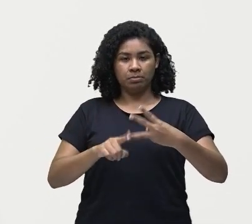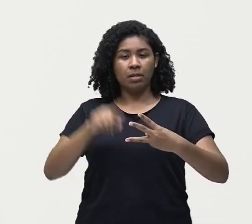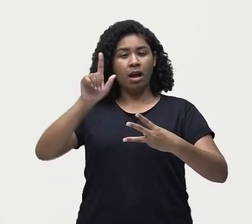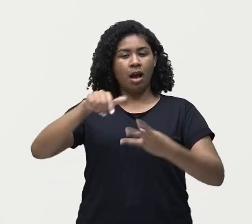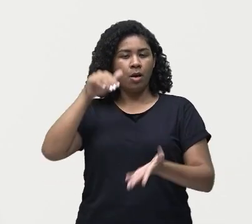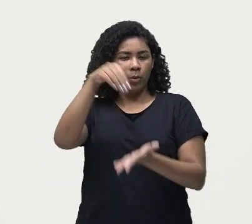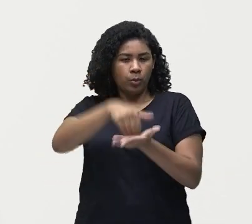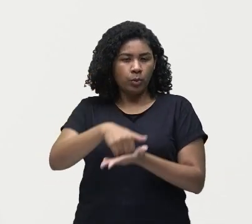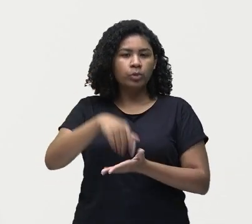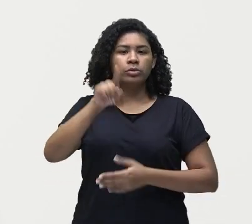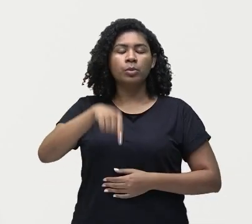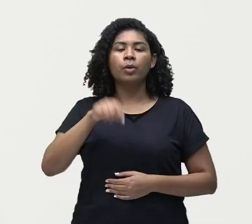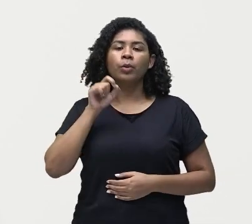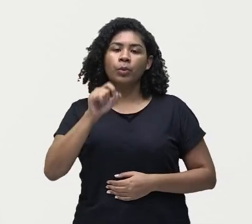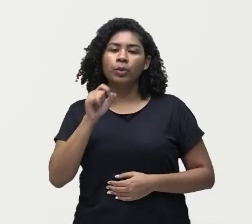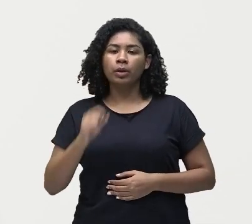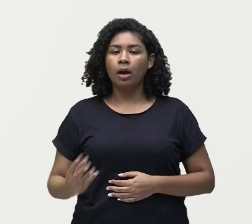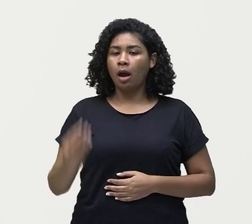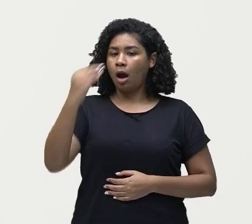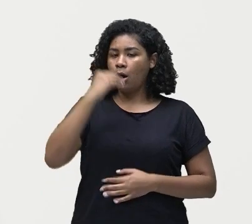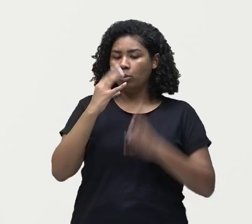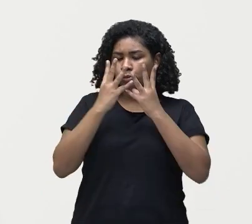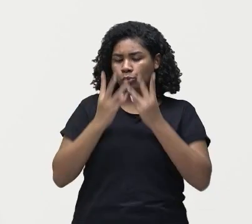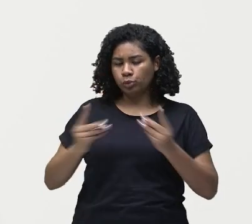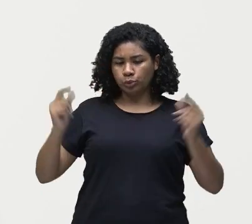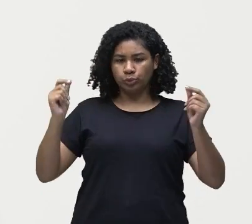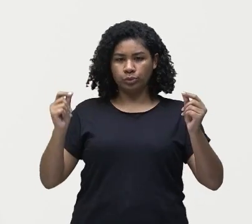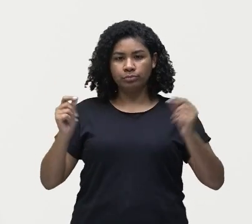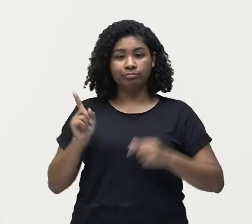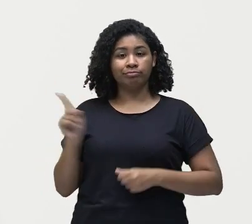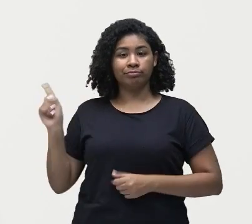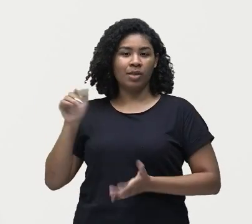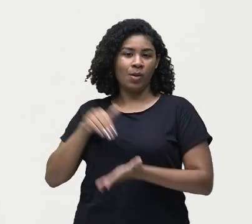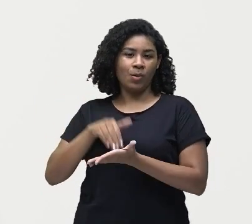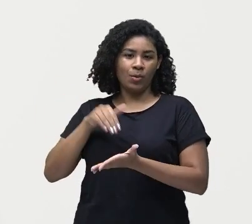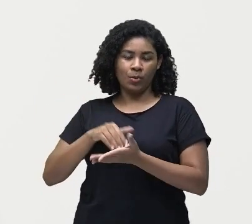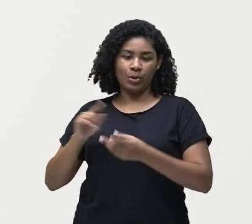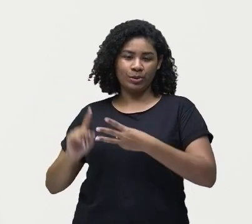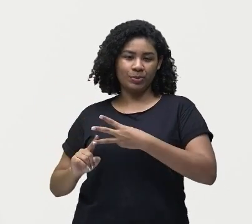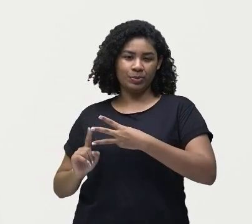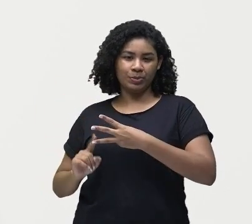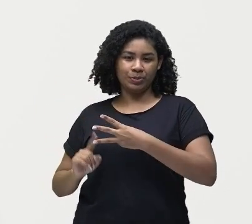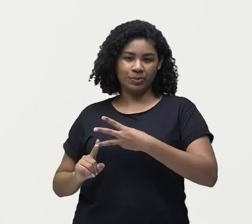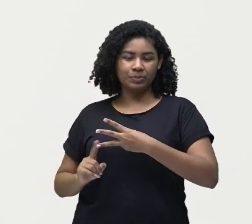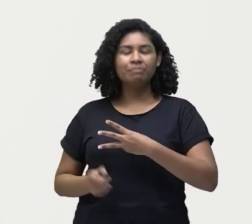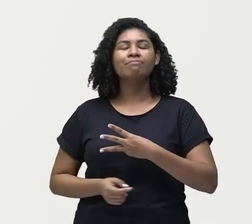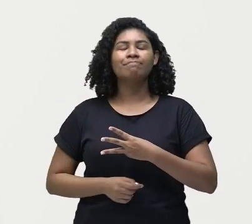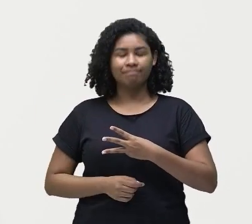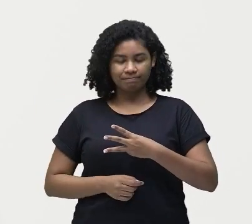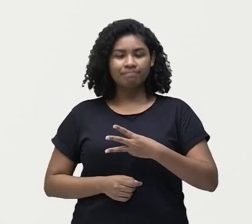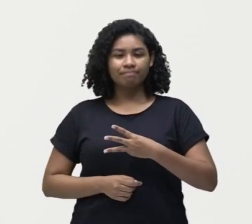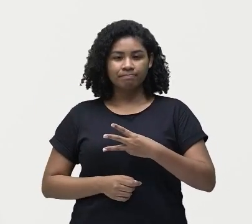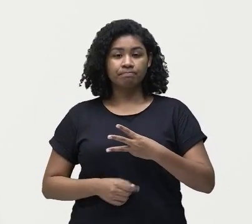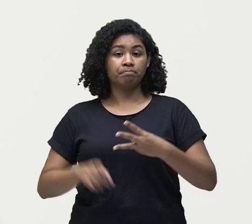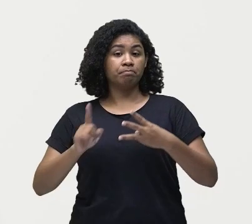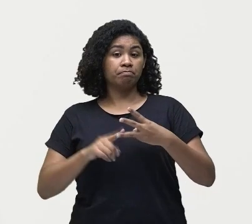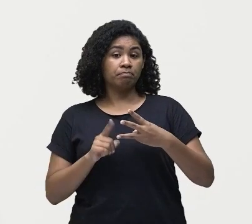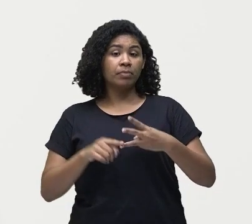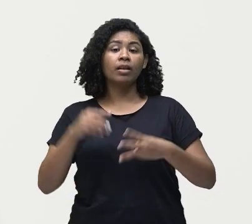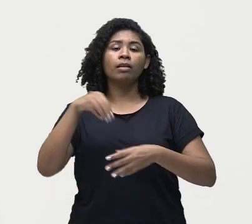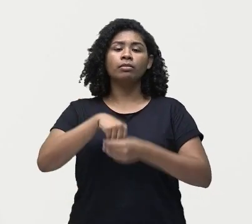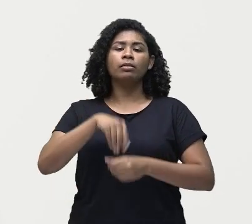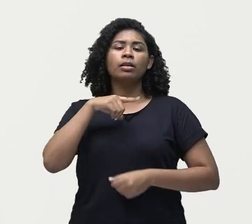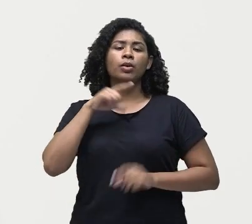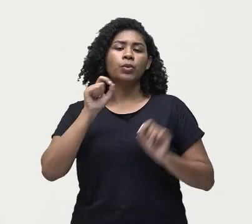primeiro nível trófico de energia. São os decompositores, que são formados